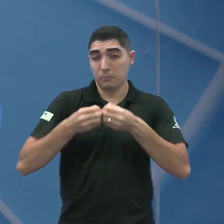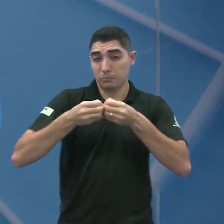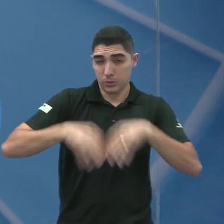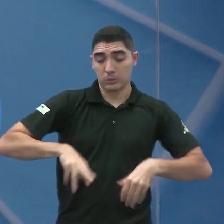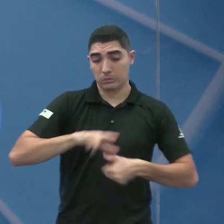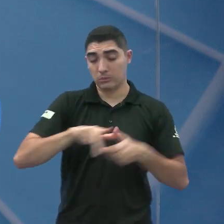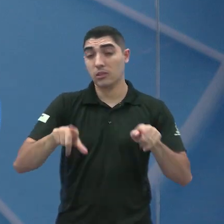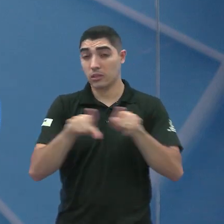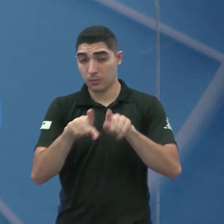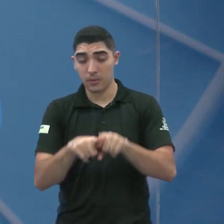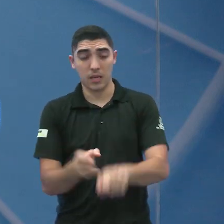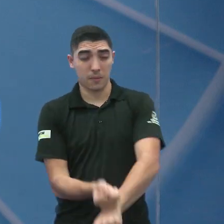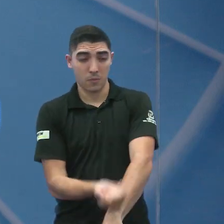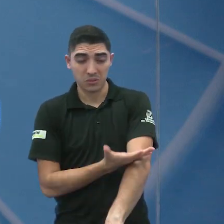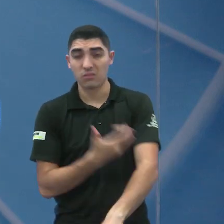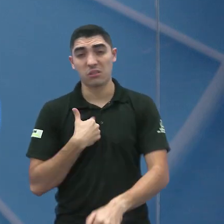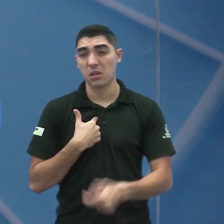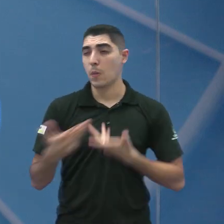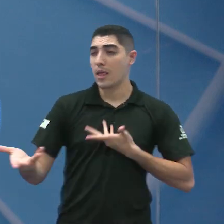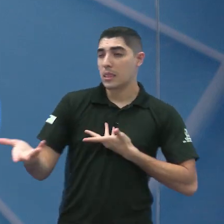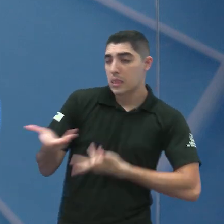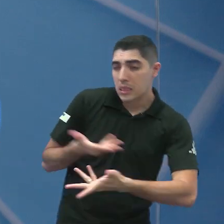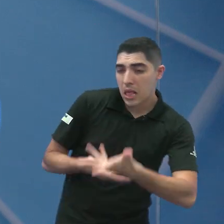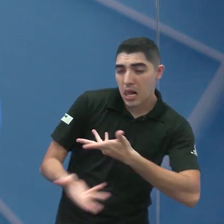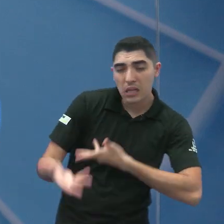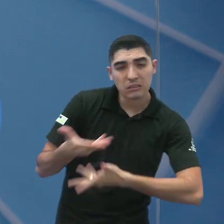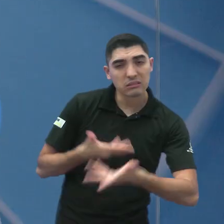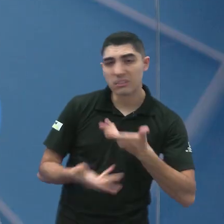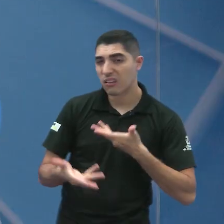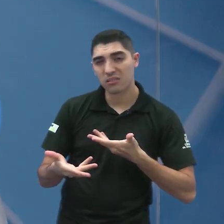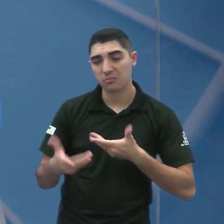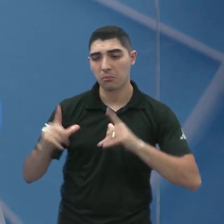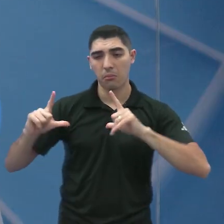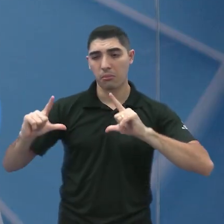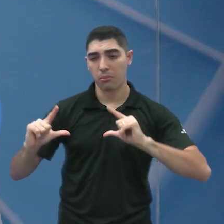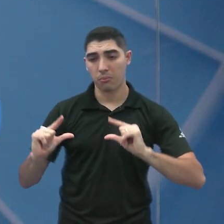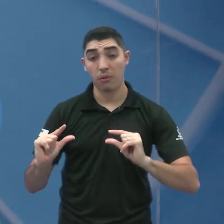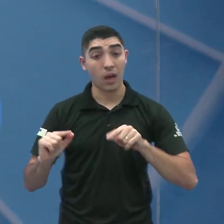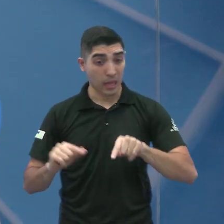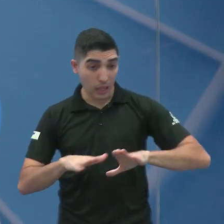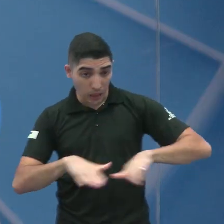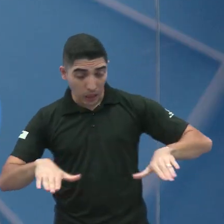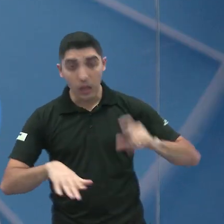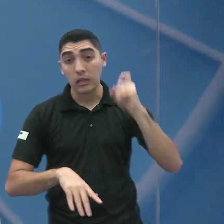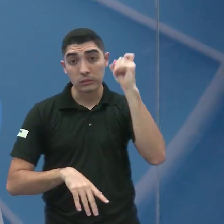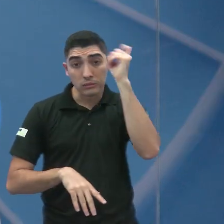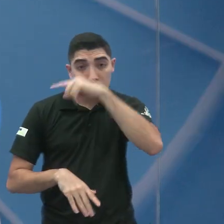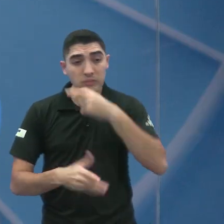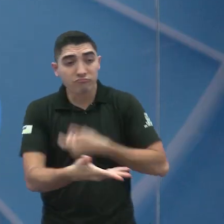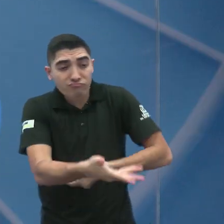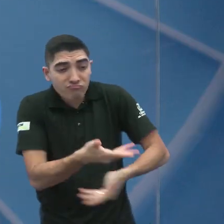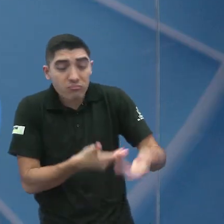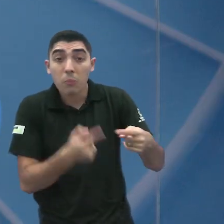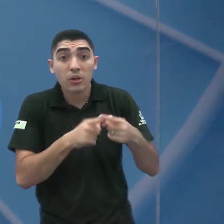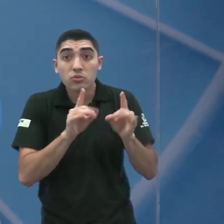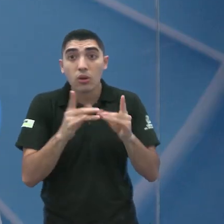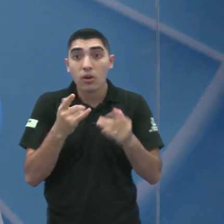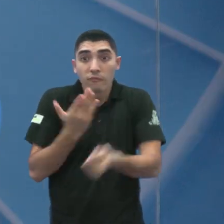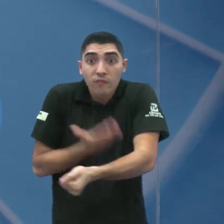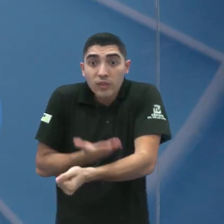em relação a isso, Se diminui a interação com uma criança tem dificuldade de interagir, Porque fica ali,